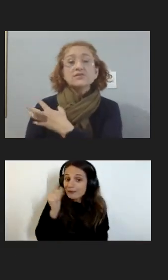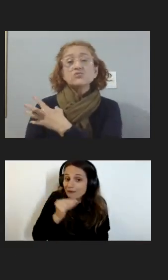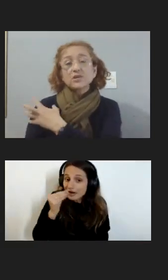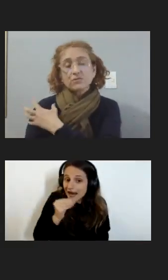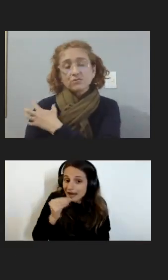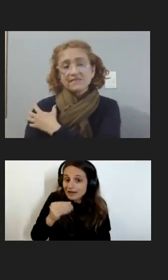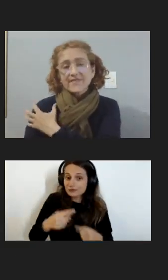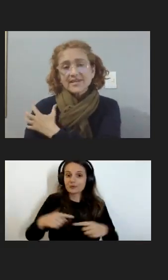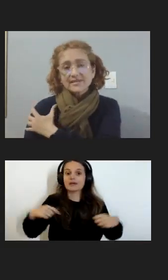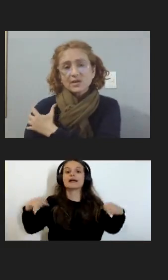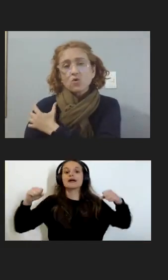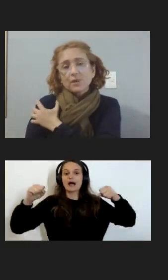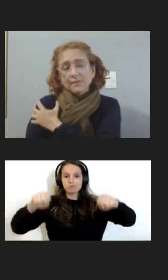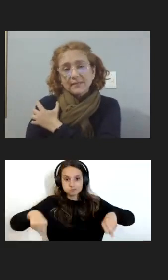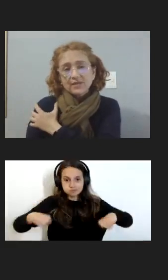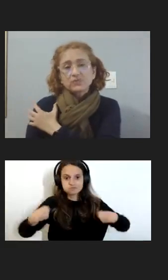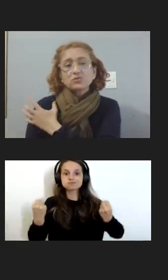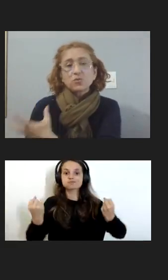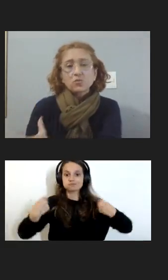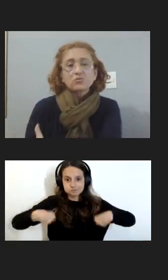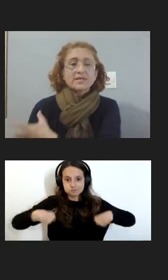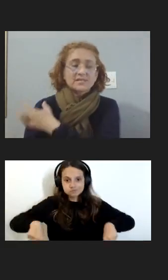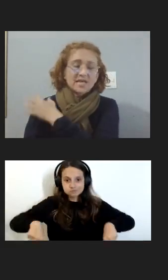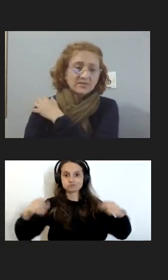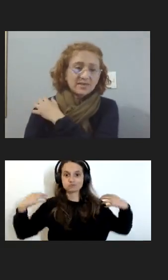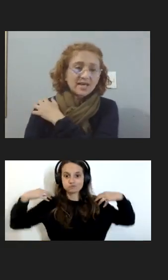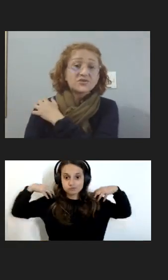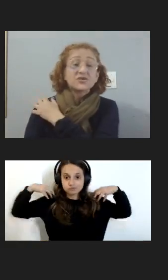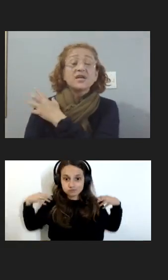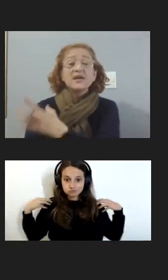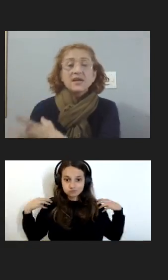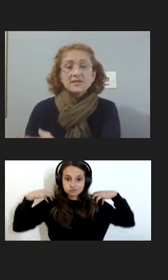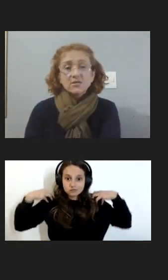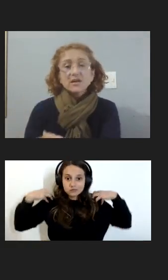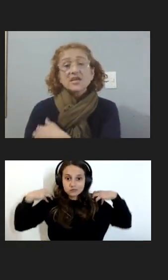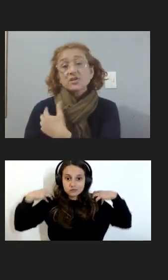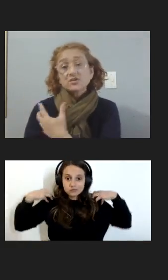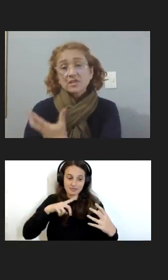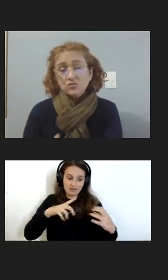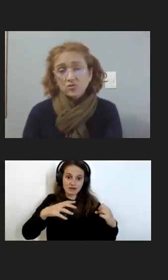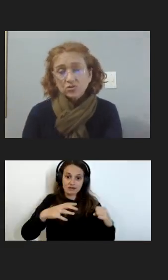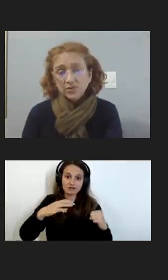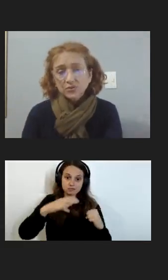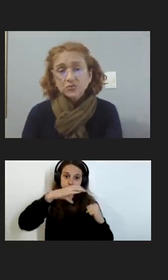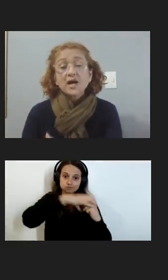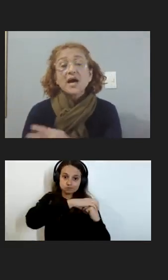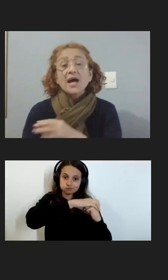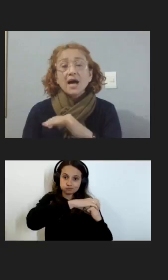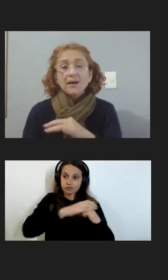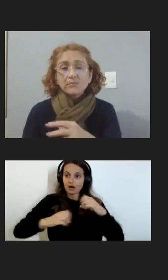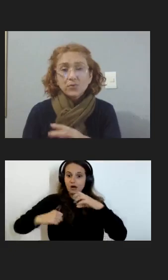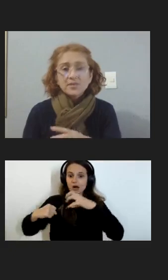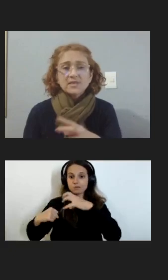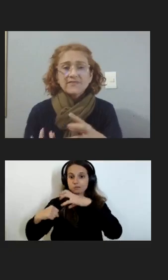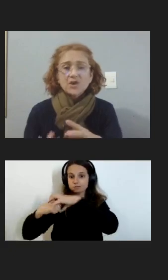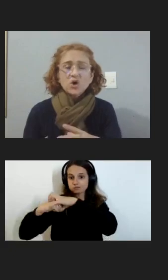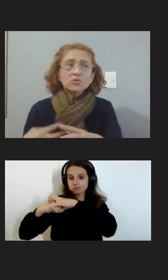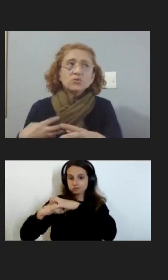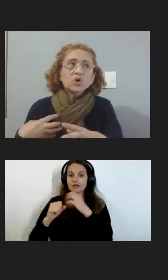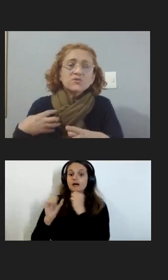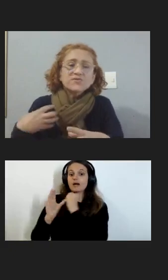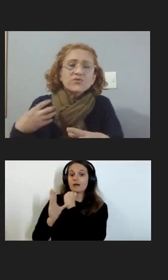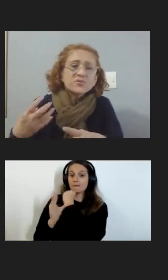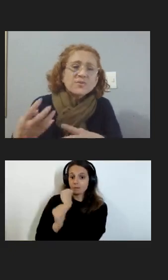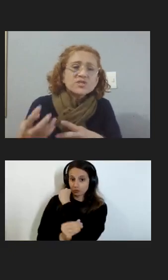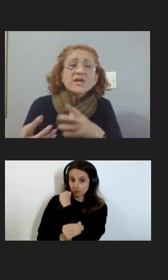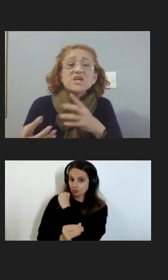que segura, o que faz esse acoplamento do ombro nessa cavidade, são a questão da musculatura. A bursa vem